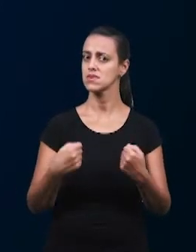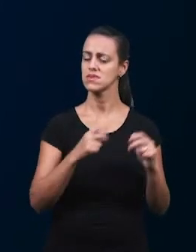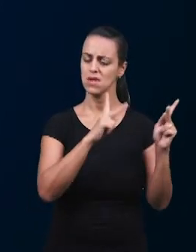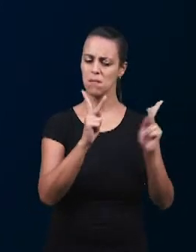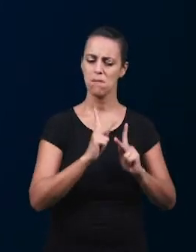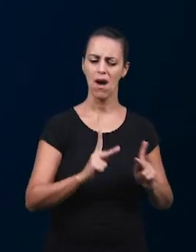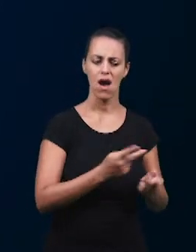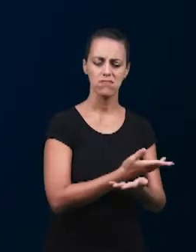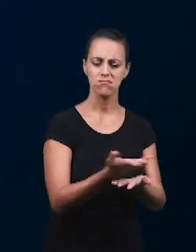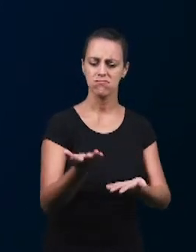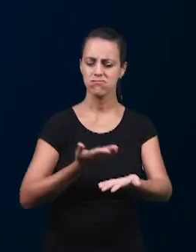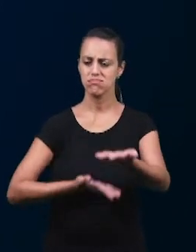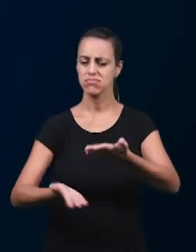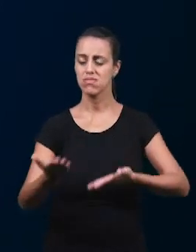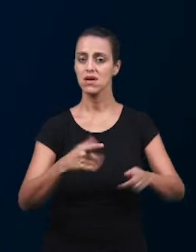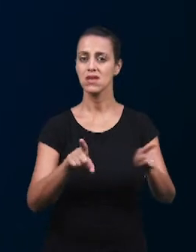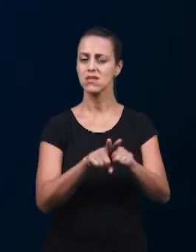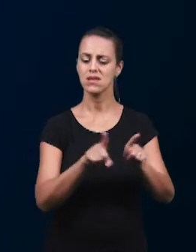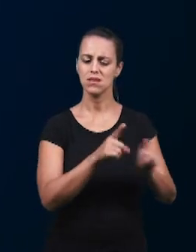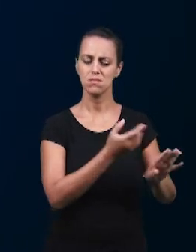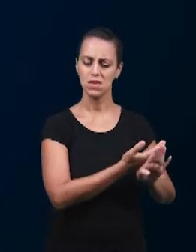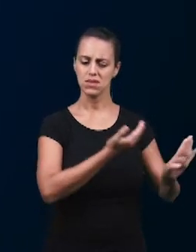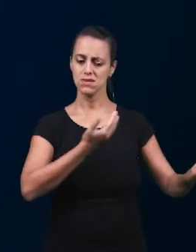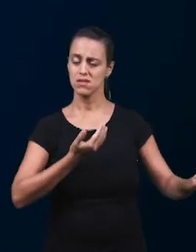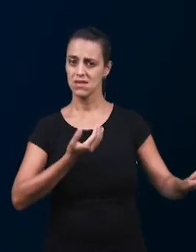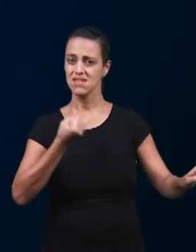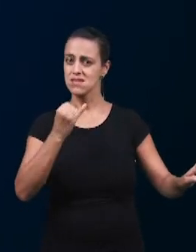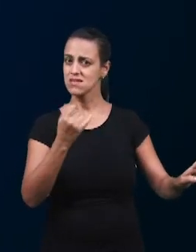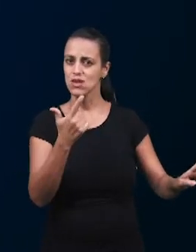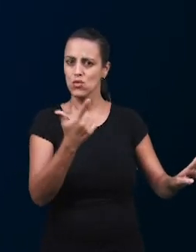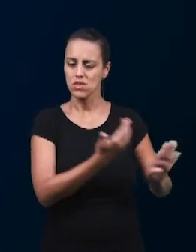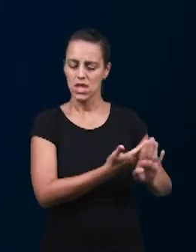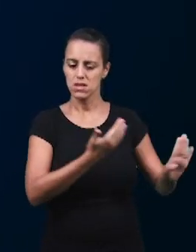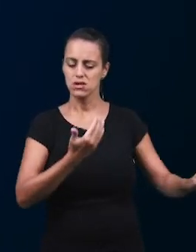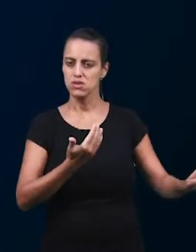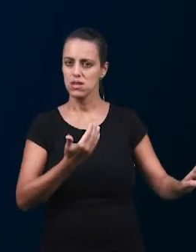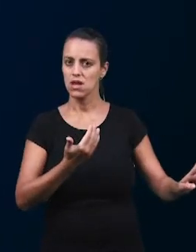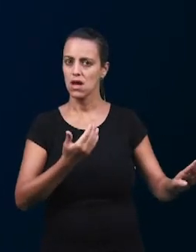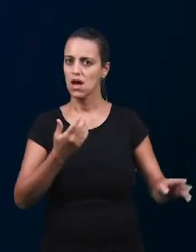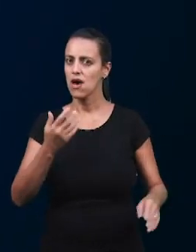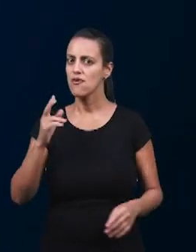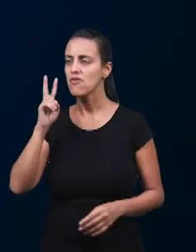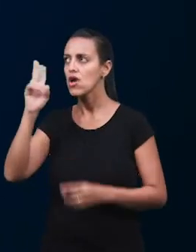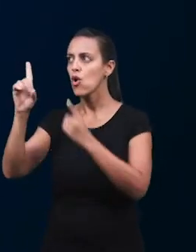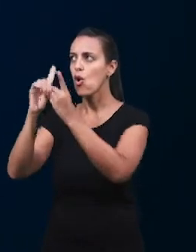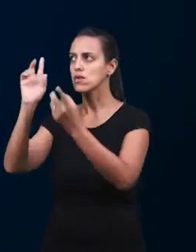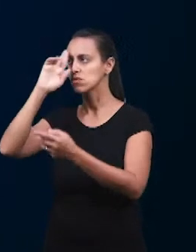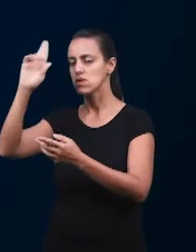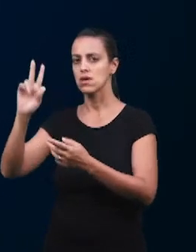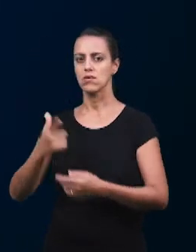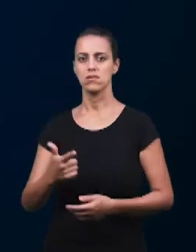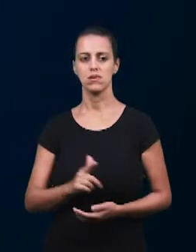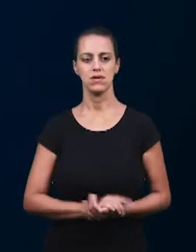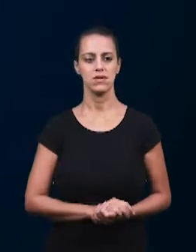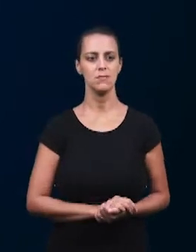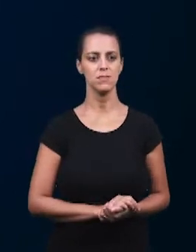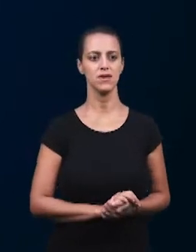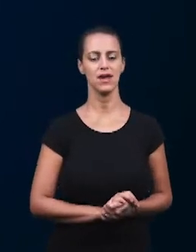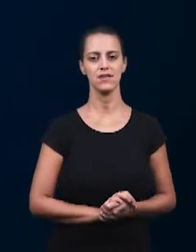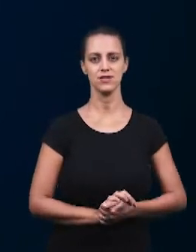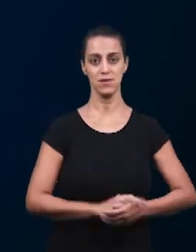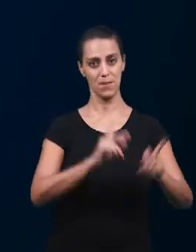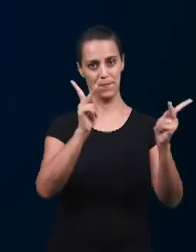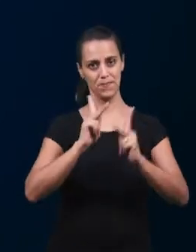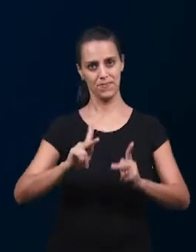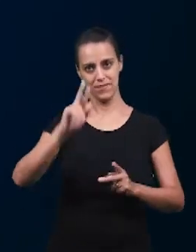viver em paz com todos e para serem santos. Sem santidade, ninguém verá o Senhor. A la amada iglesia con la